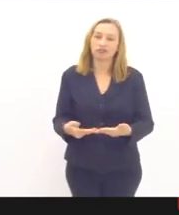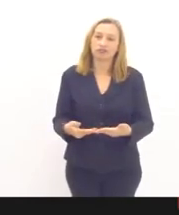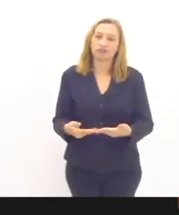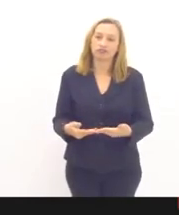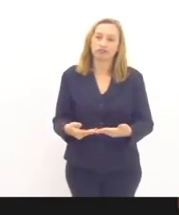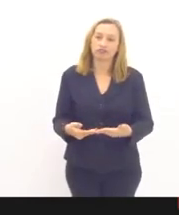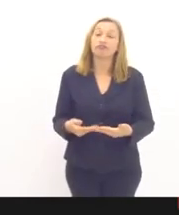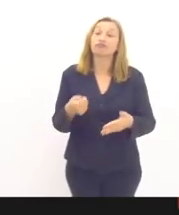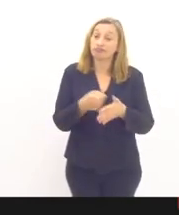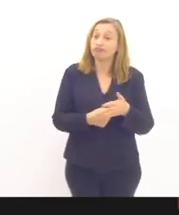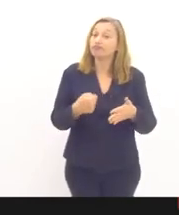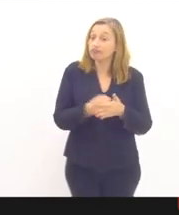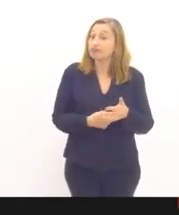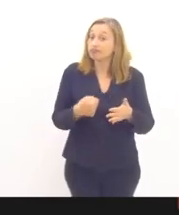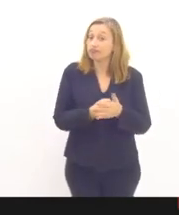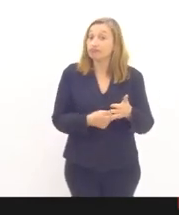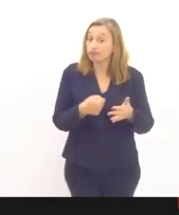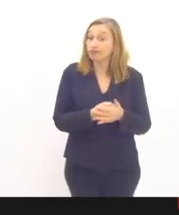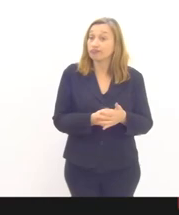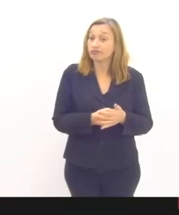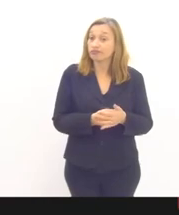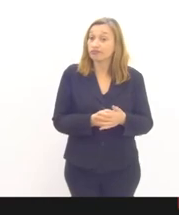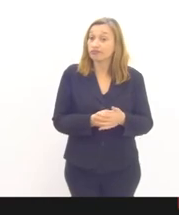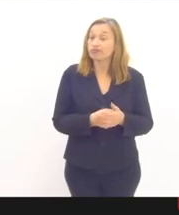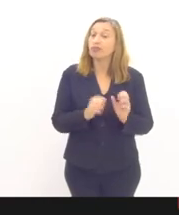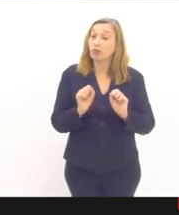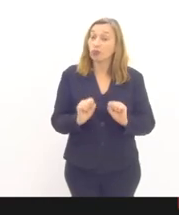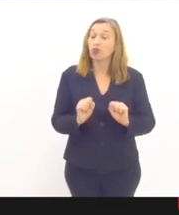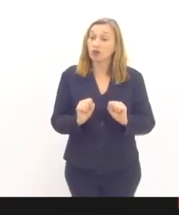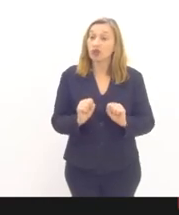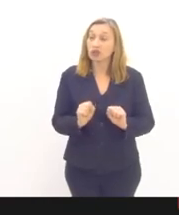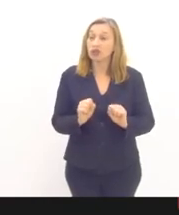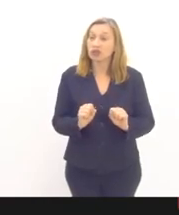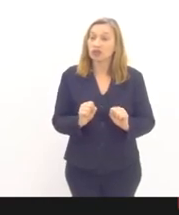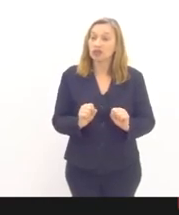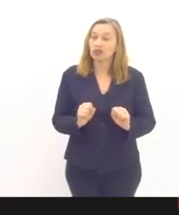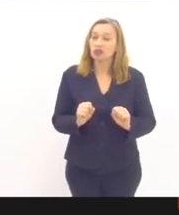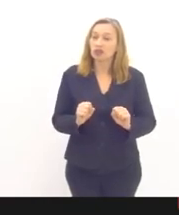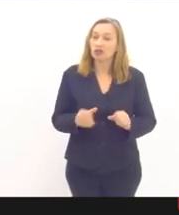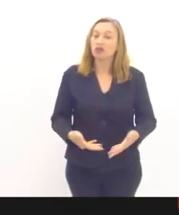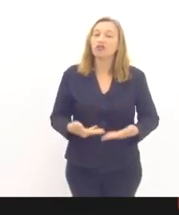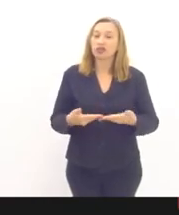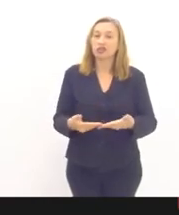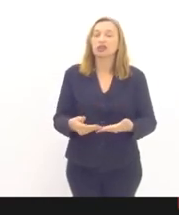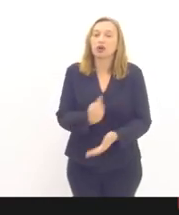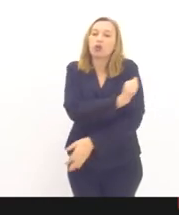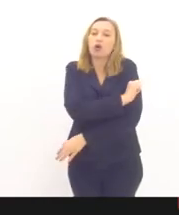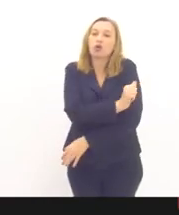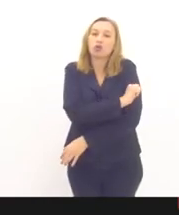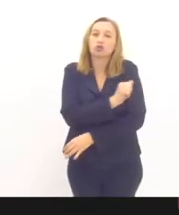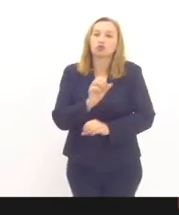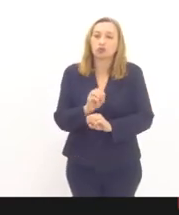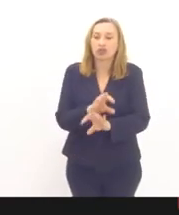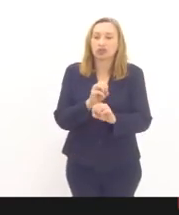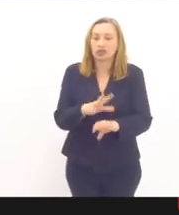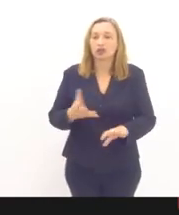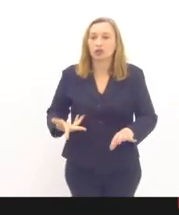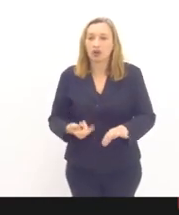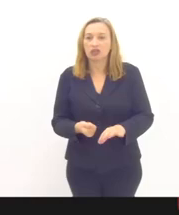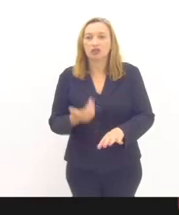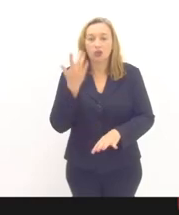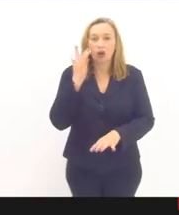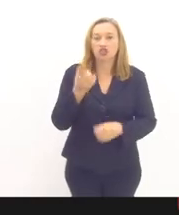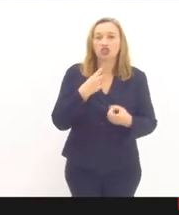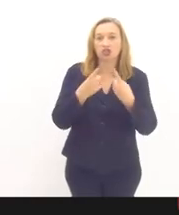vem lutando aí para poder oferecer ao aluno, né, um ensino de qualidade. E eu acho que